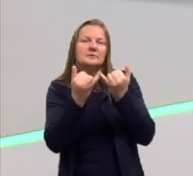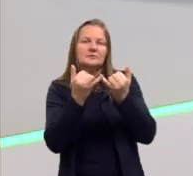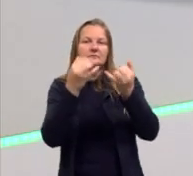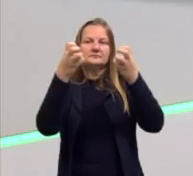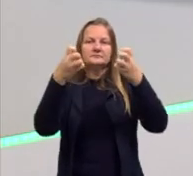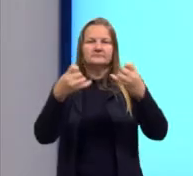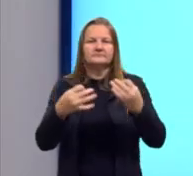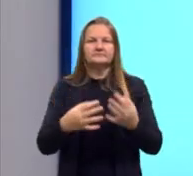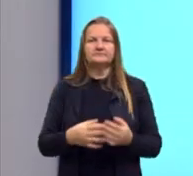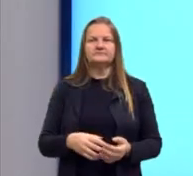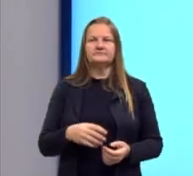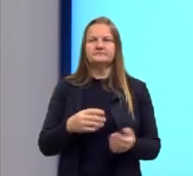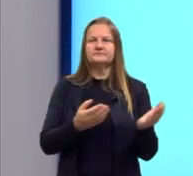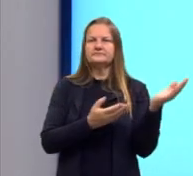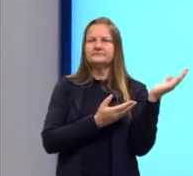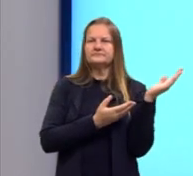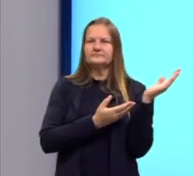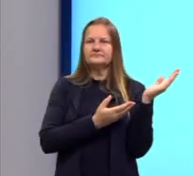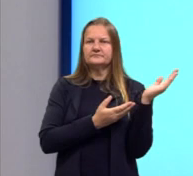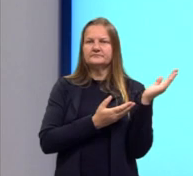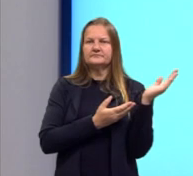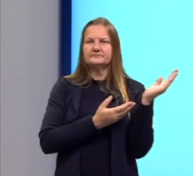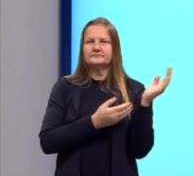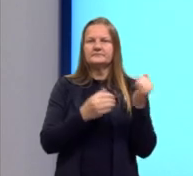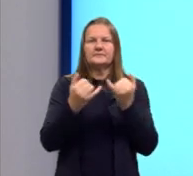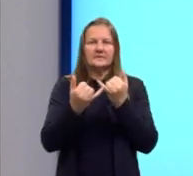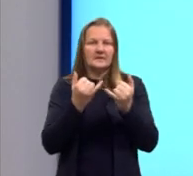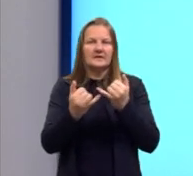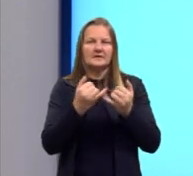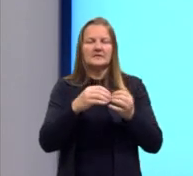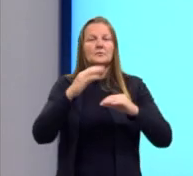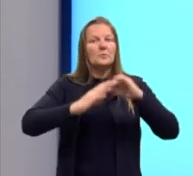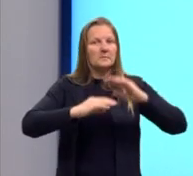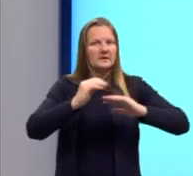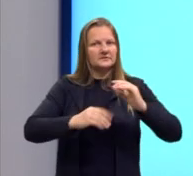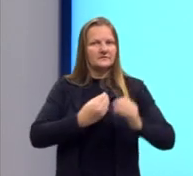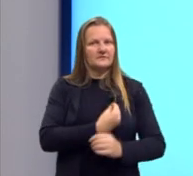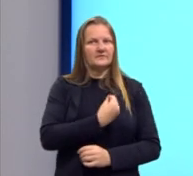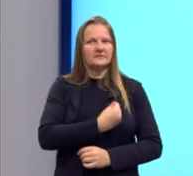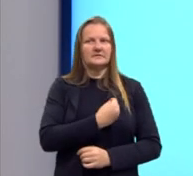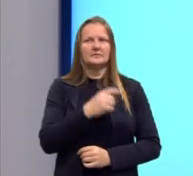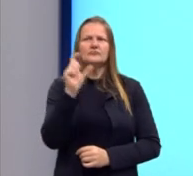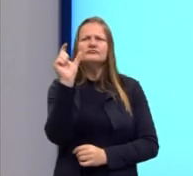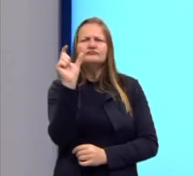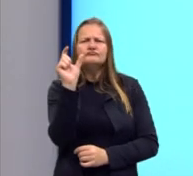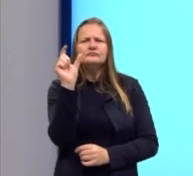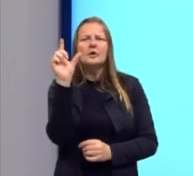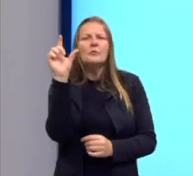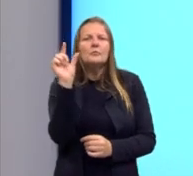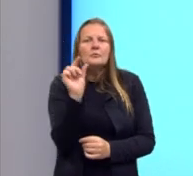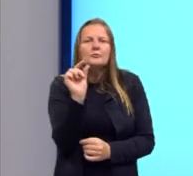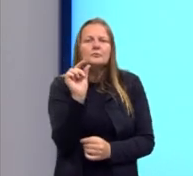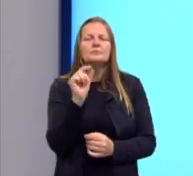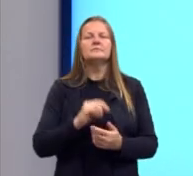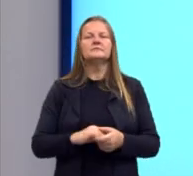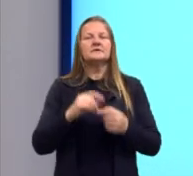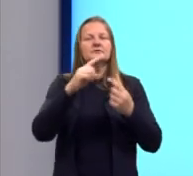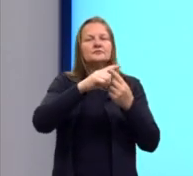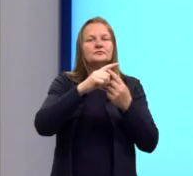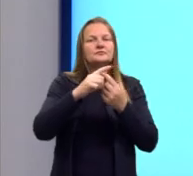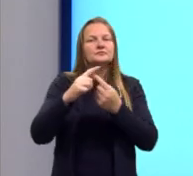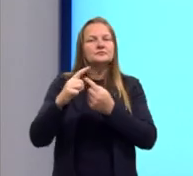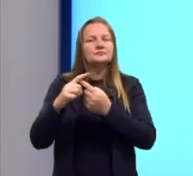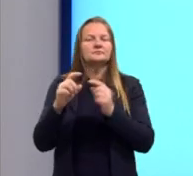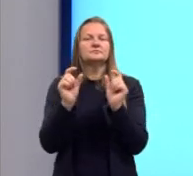capacitor a gente tem aqui alguns exemplos é de capacitores na prática né eles são bem pequeninhos né claro que são de vários